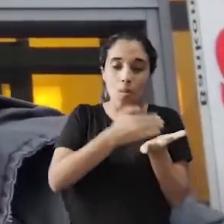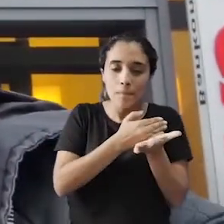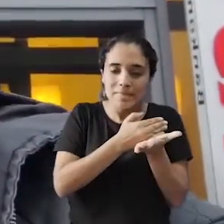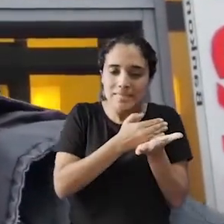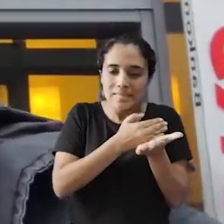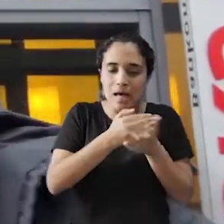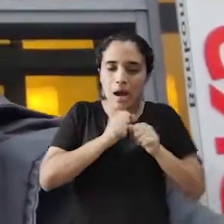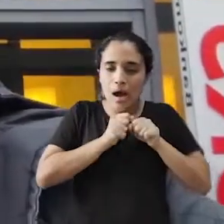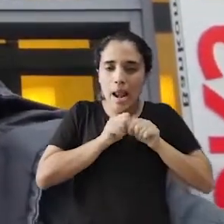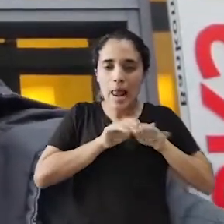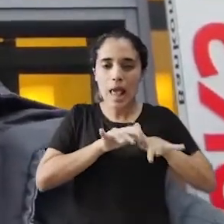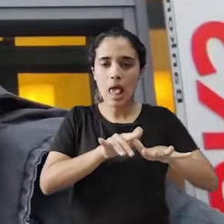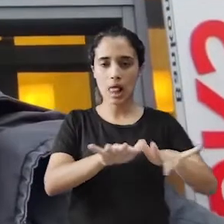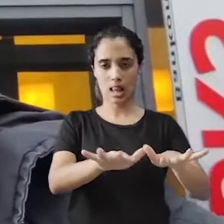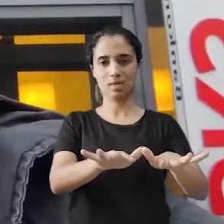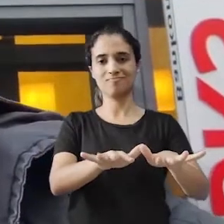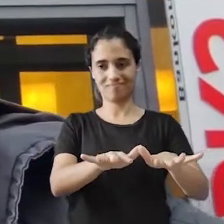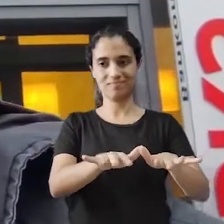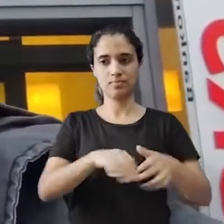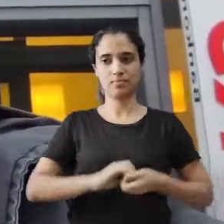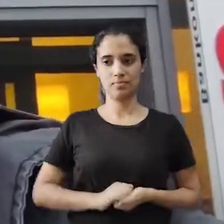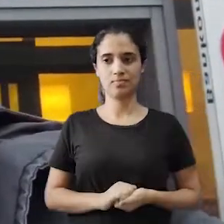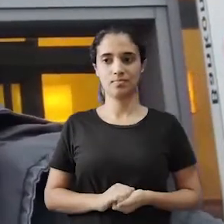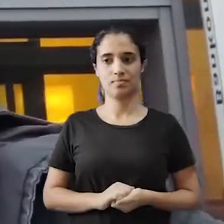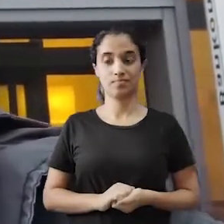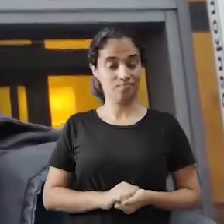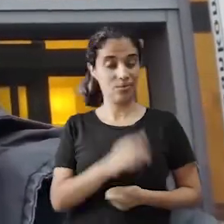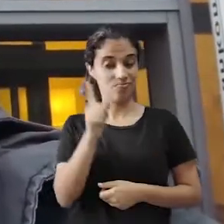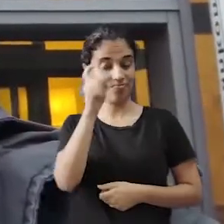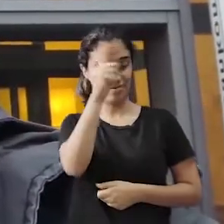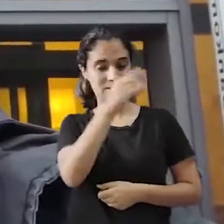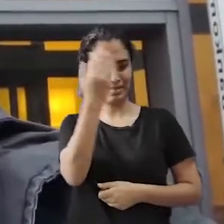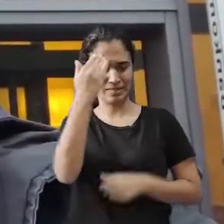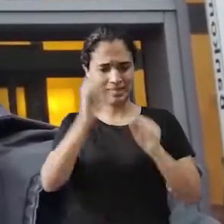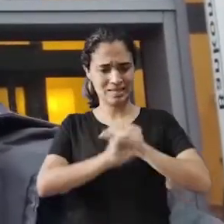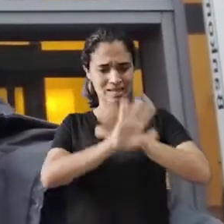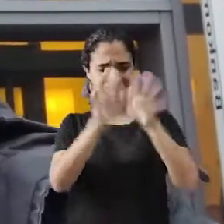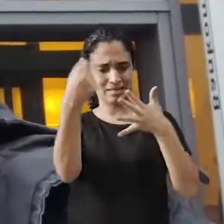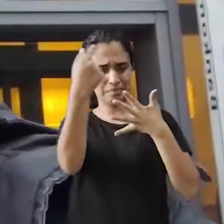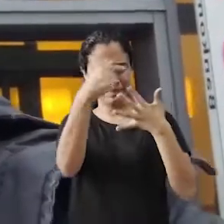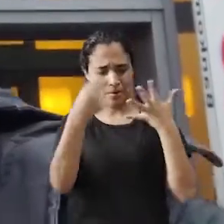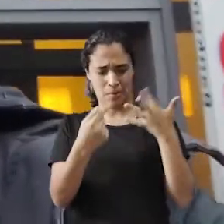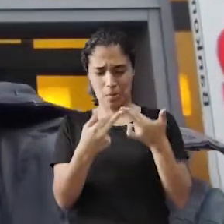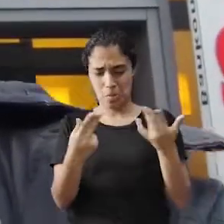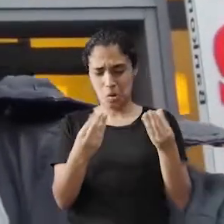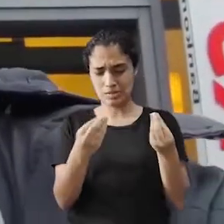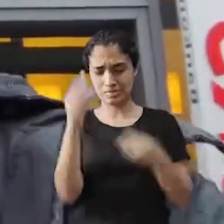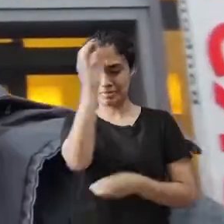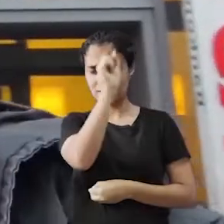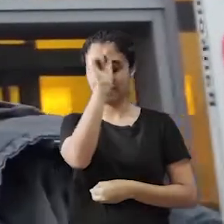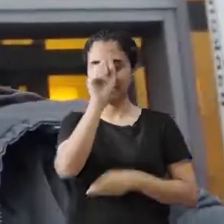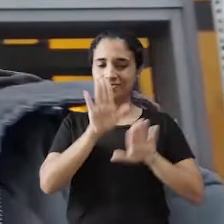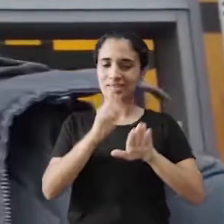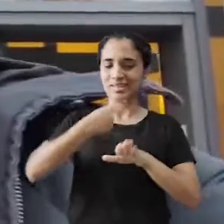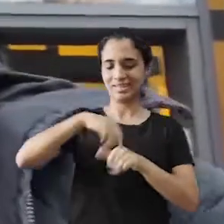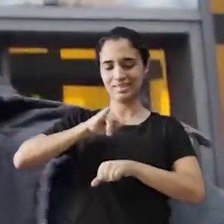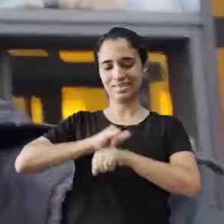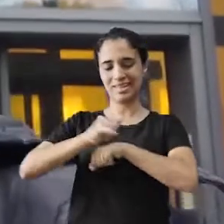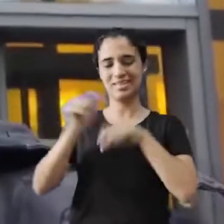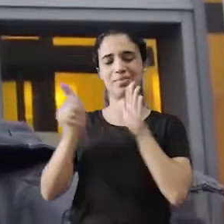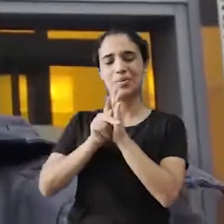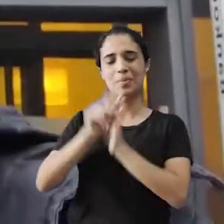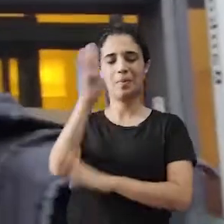de pandemia, e foi difícil entender sobre, mas aí a gente tem aquele